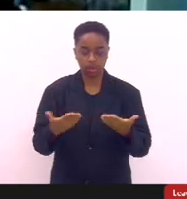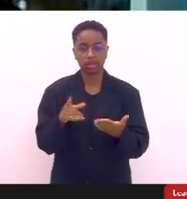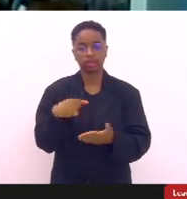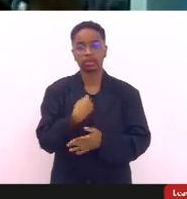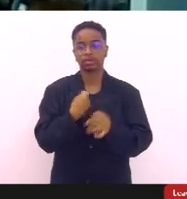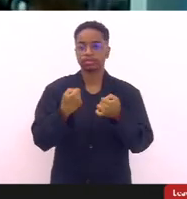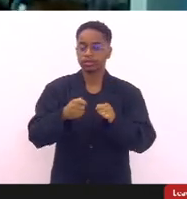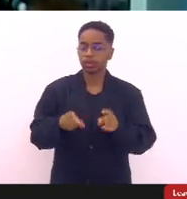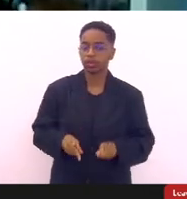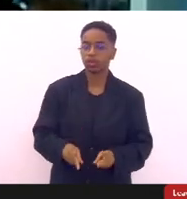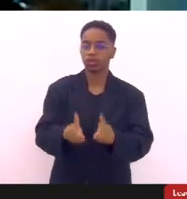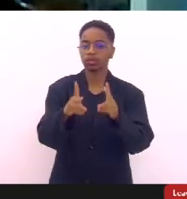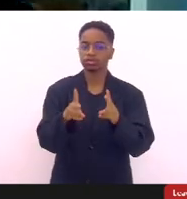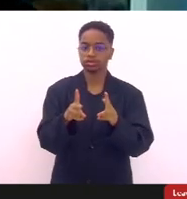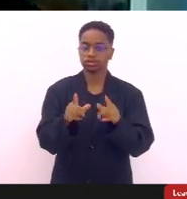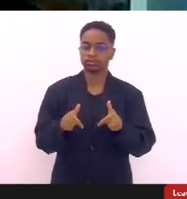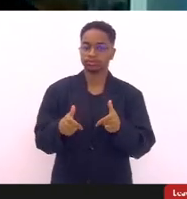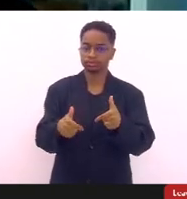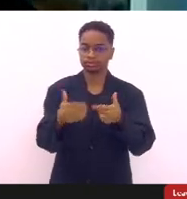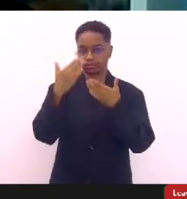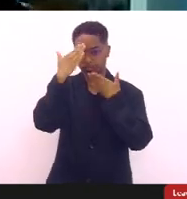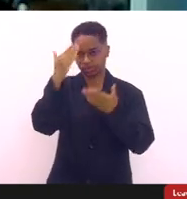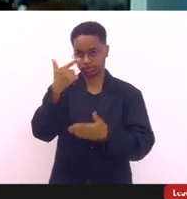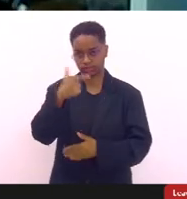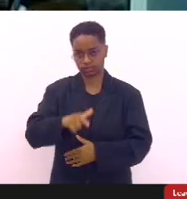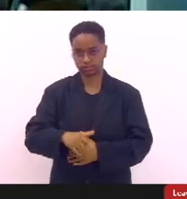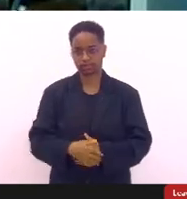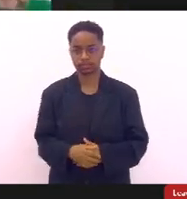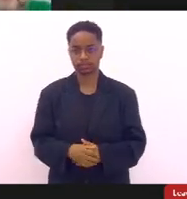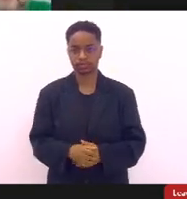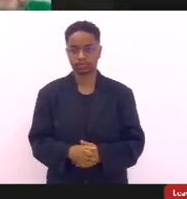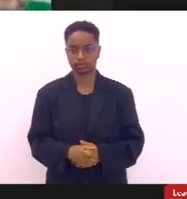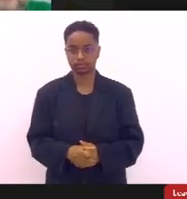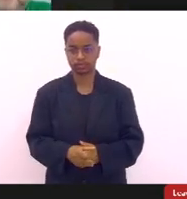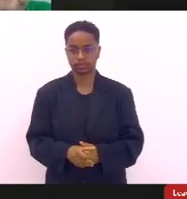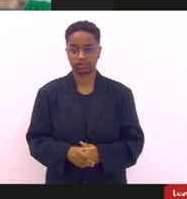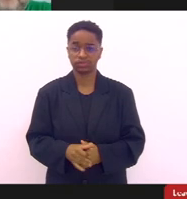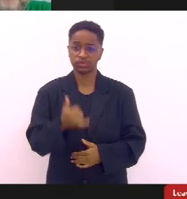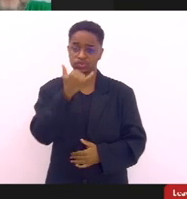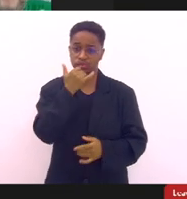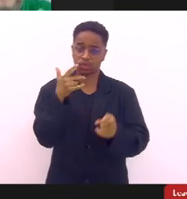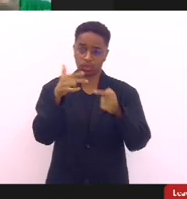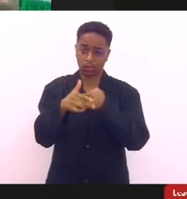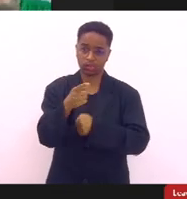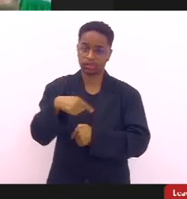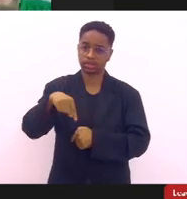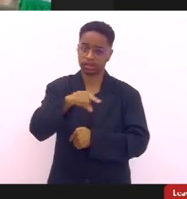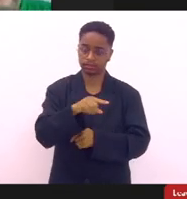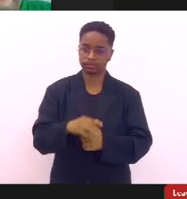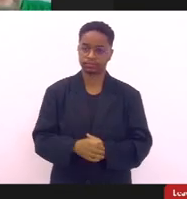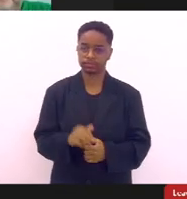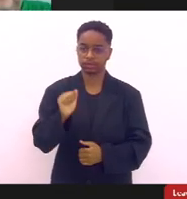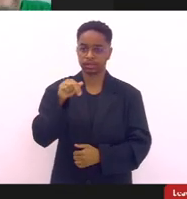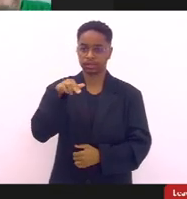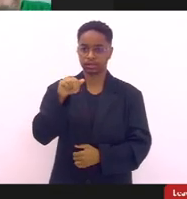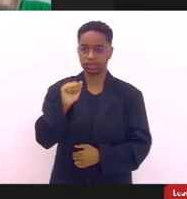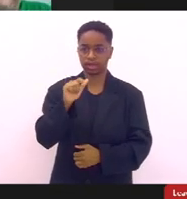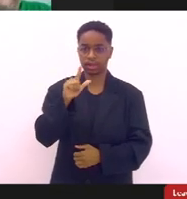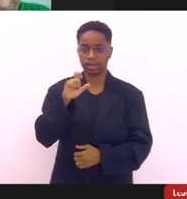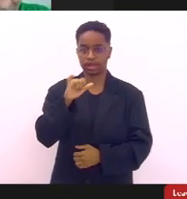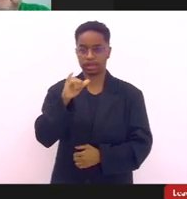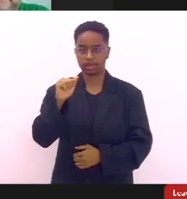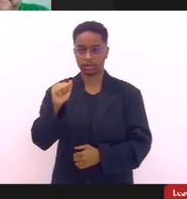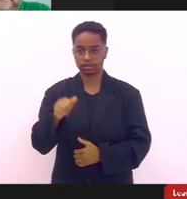continuar incidindo. Muito obrigada mais uma vez. Desculpe a antipatia com todos, tá? Ana Leila, por favor,